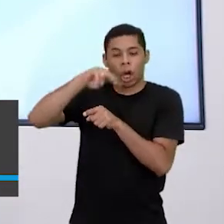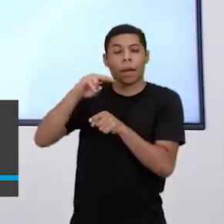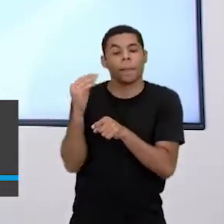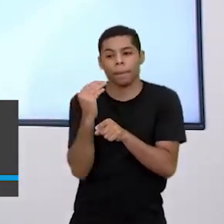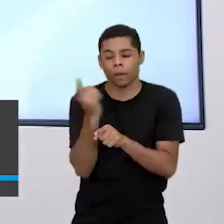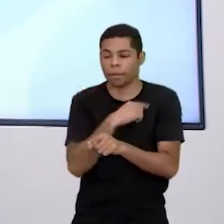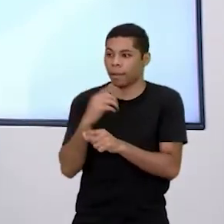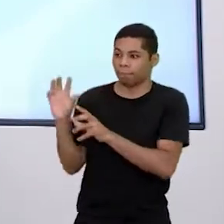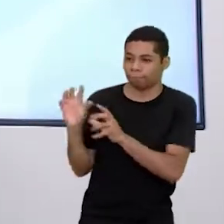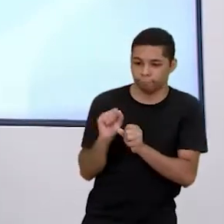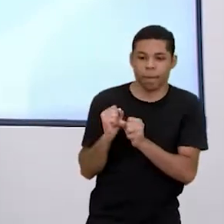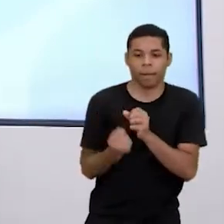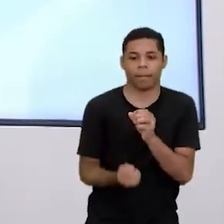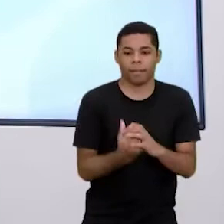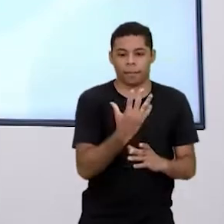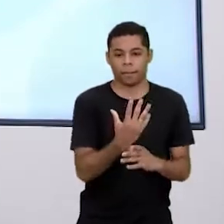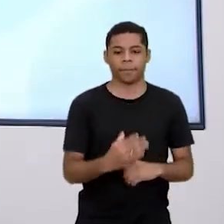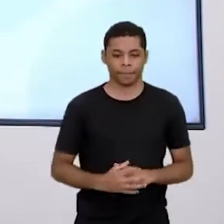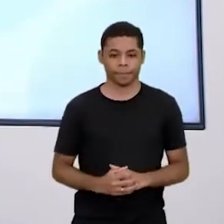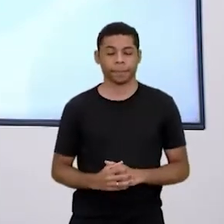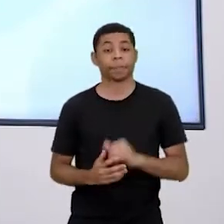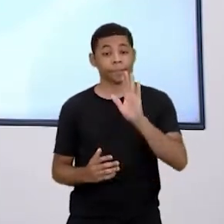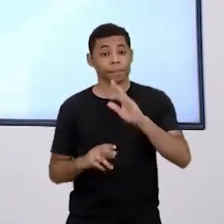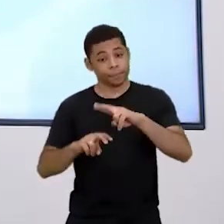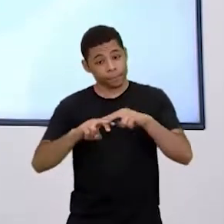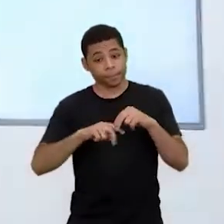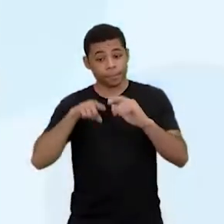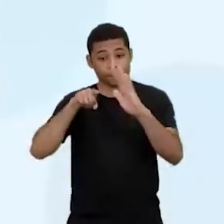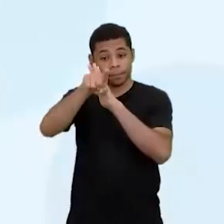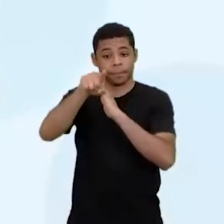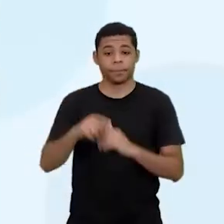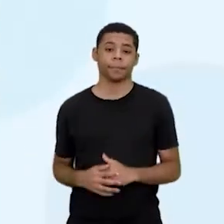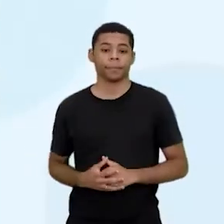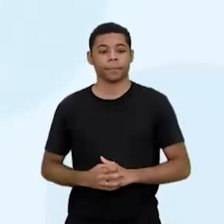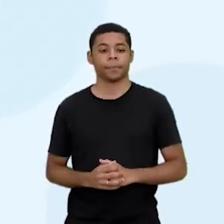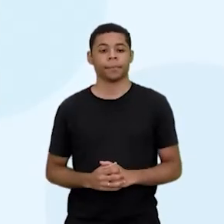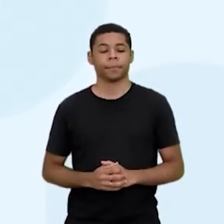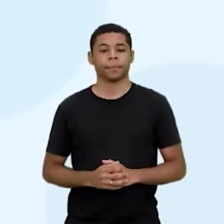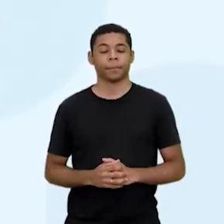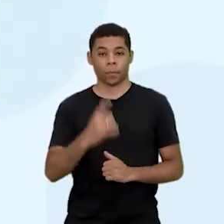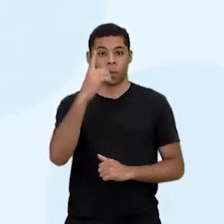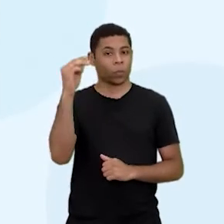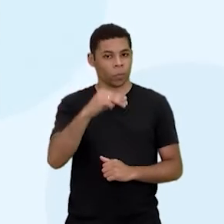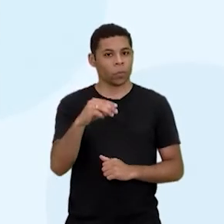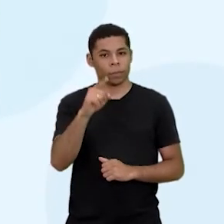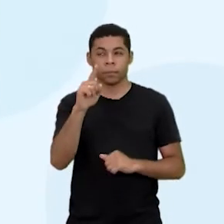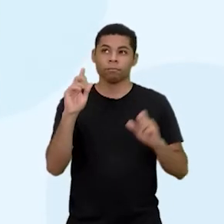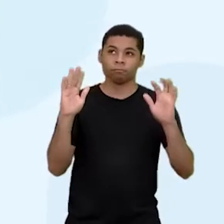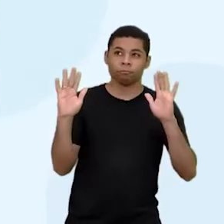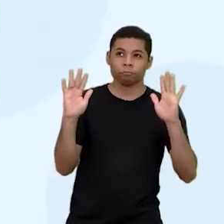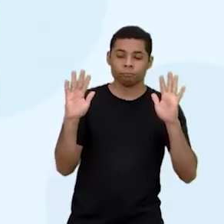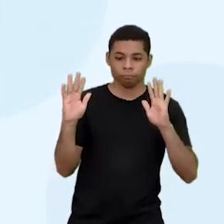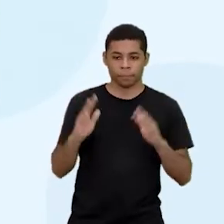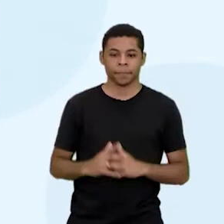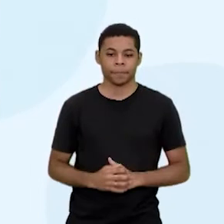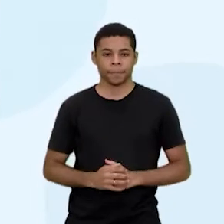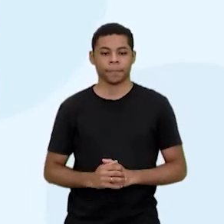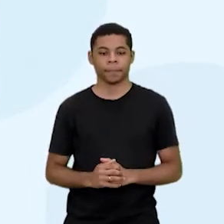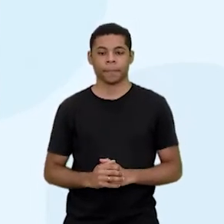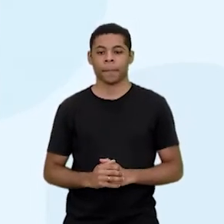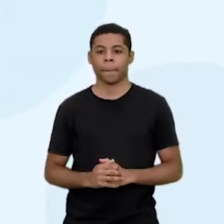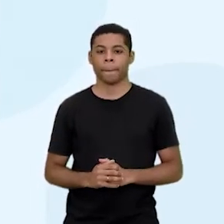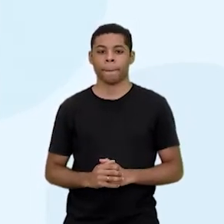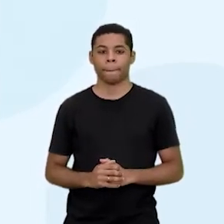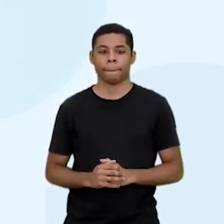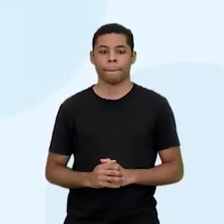criação. Então vamos lá. A pergunta para vocês ali, olha, vou colocar para vocês um minutinho na tela para vocês pensarem nessas questões